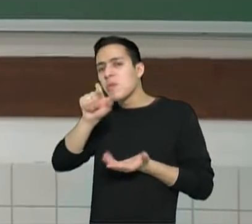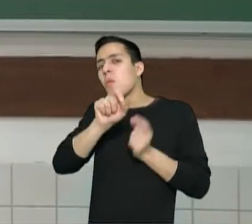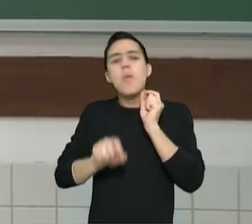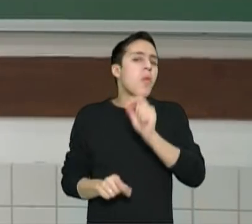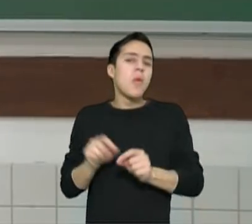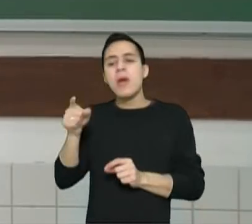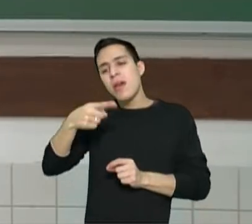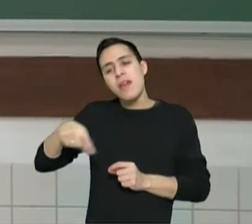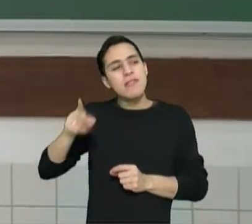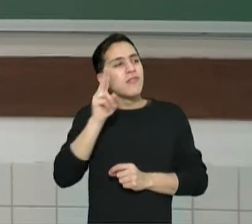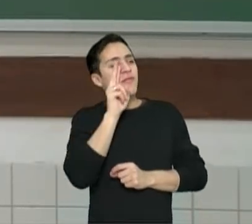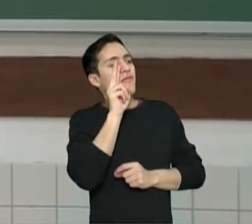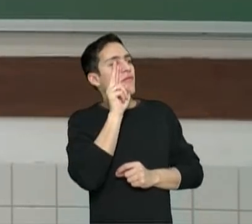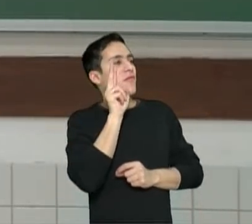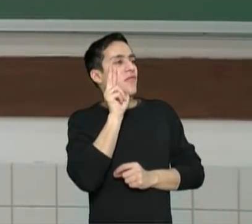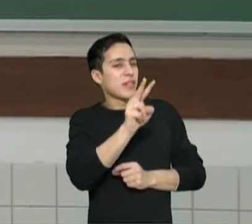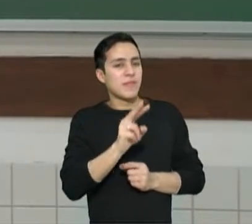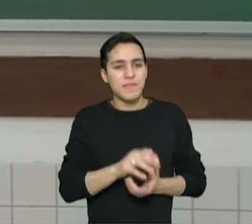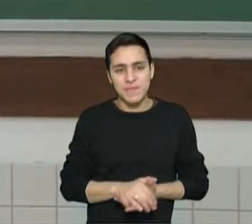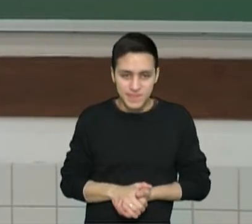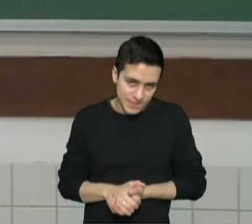vendo.